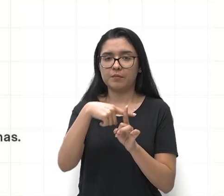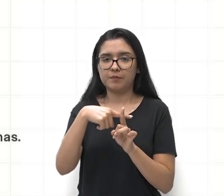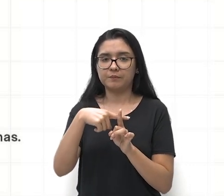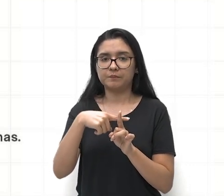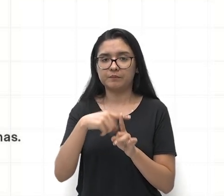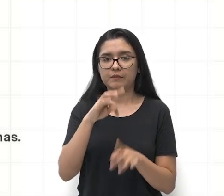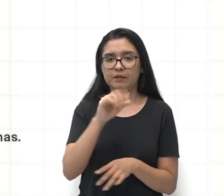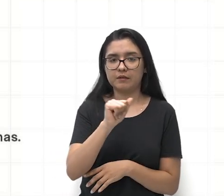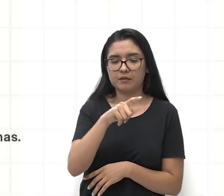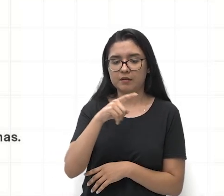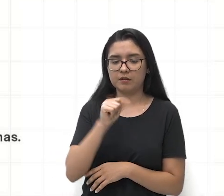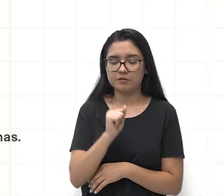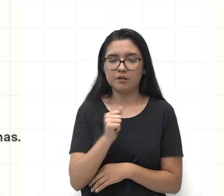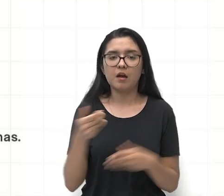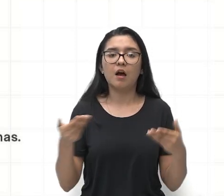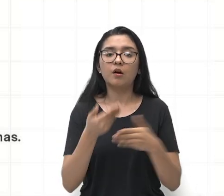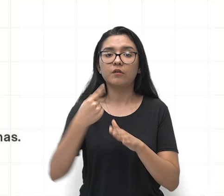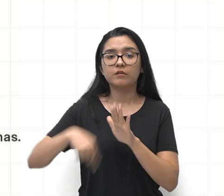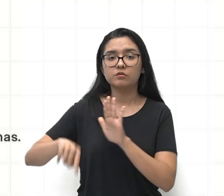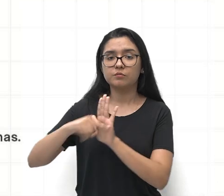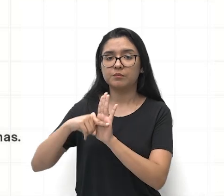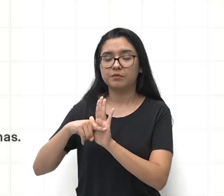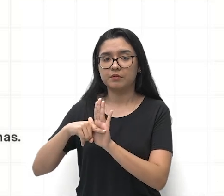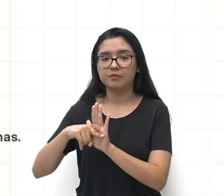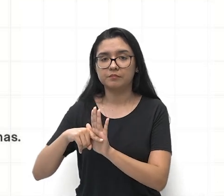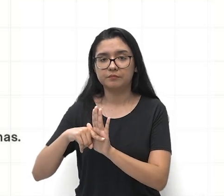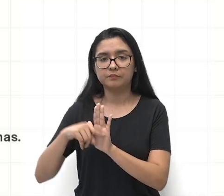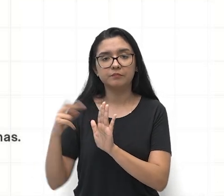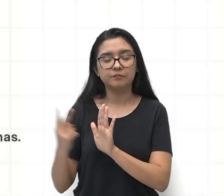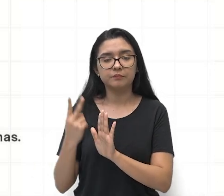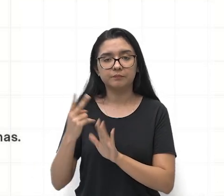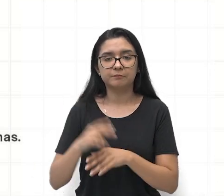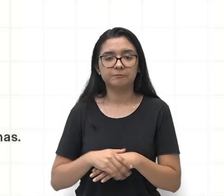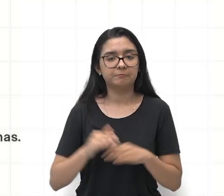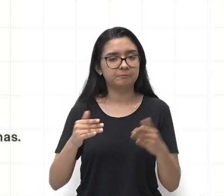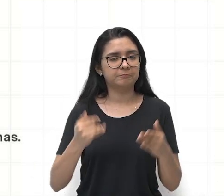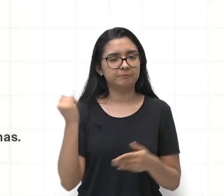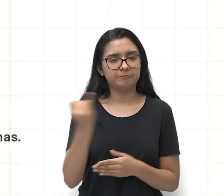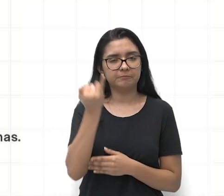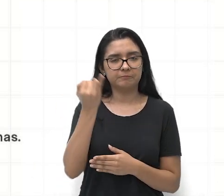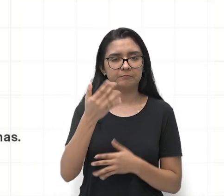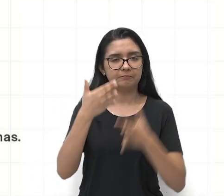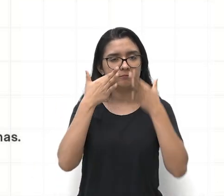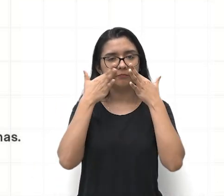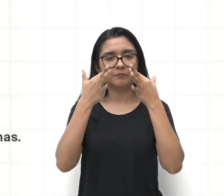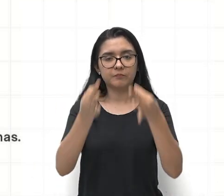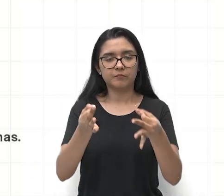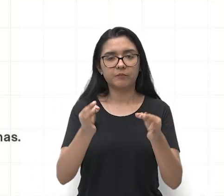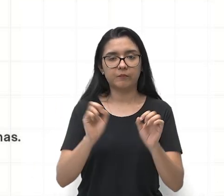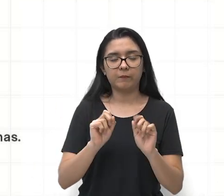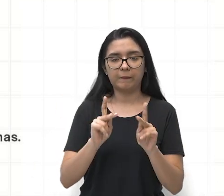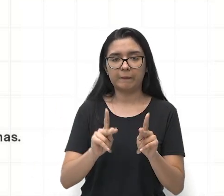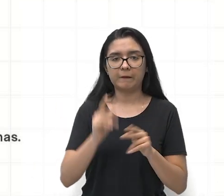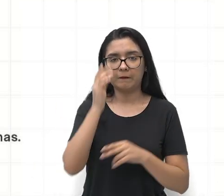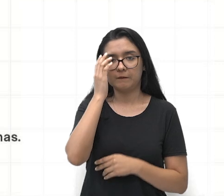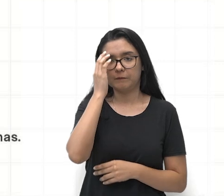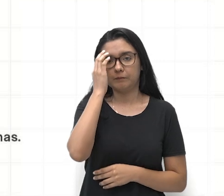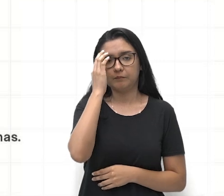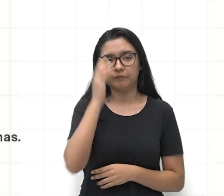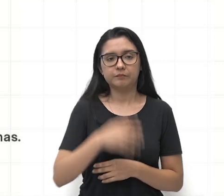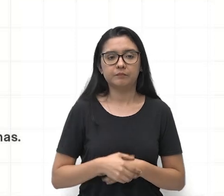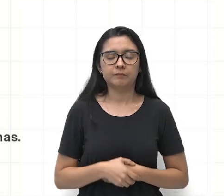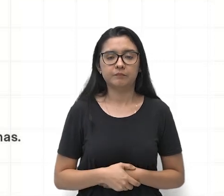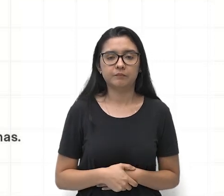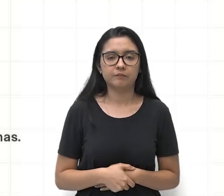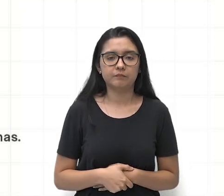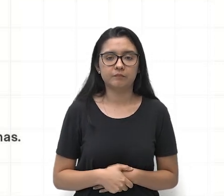taxa calculada, nós vamos subtrair. Então, isso daqui é muito importante, certo? Então, pergunta